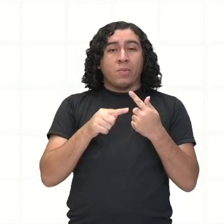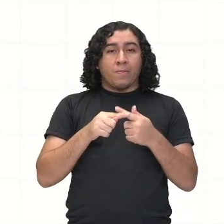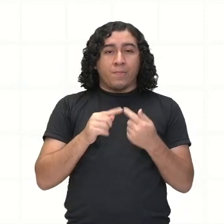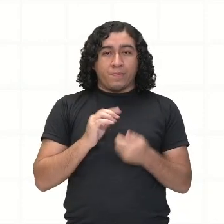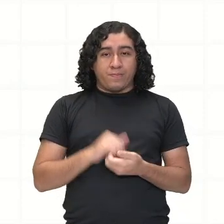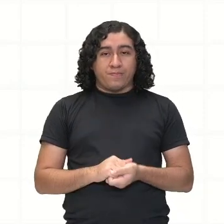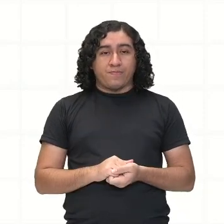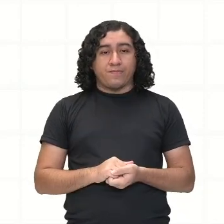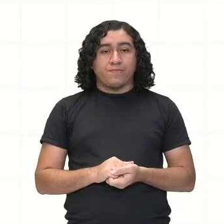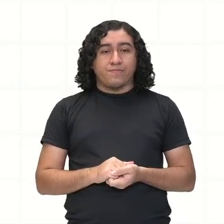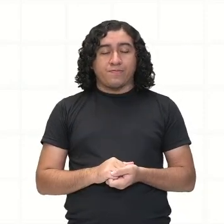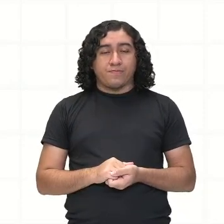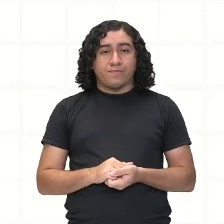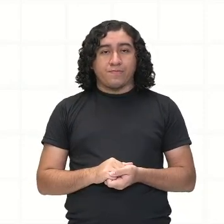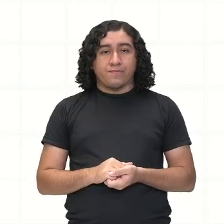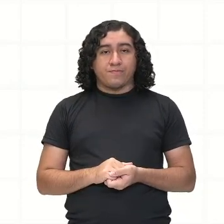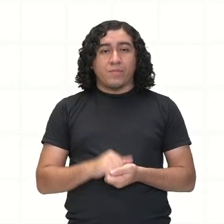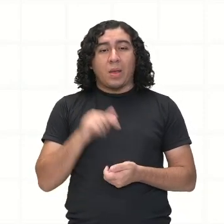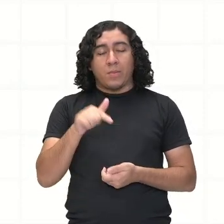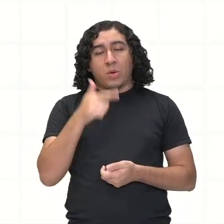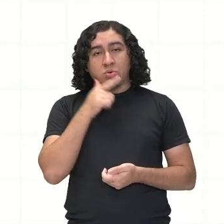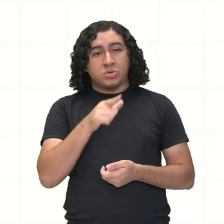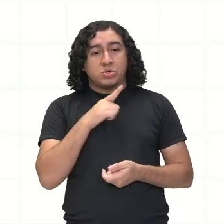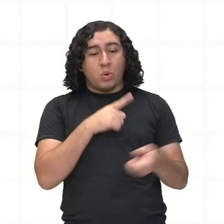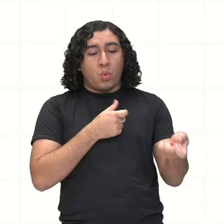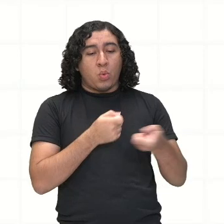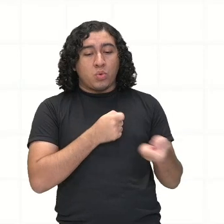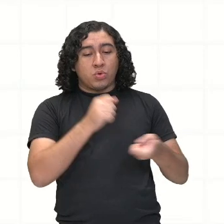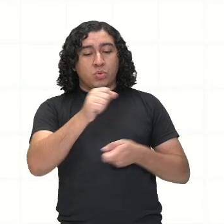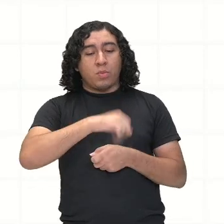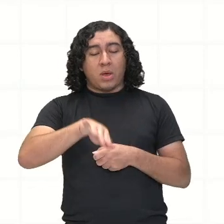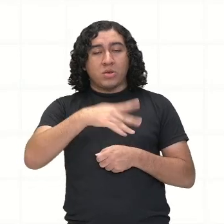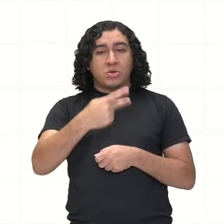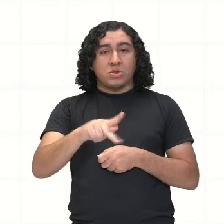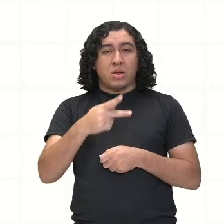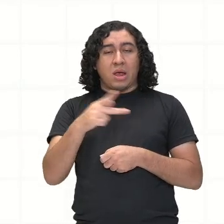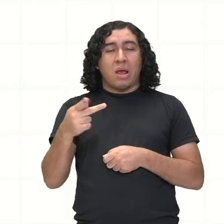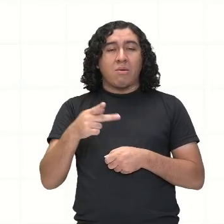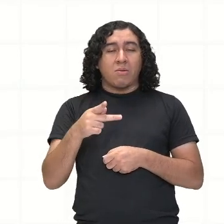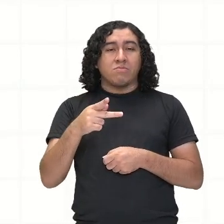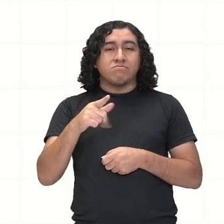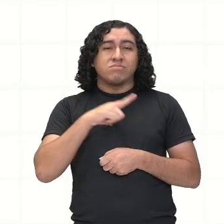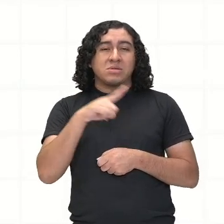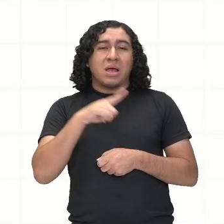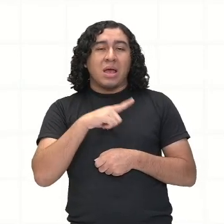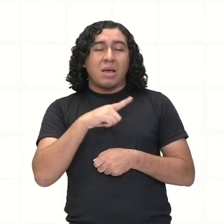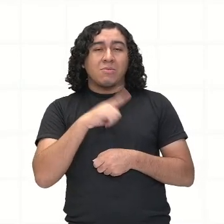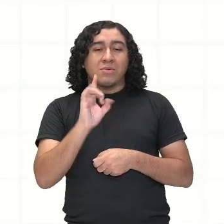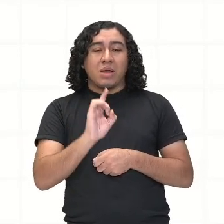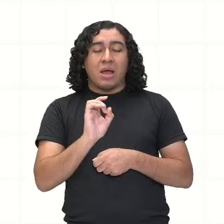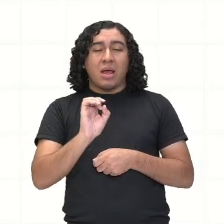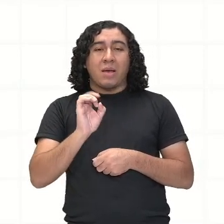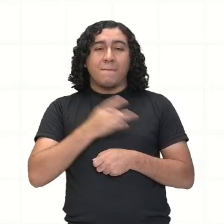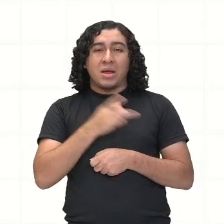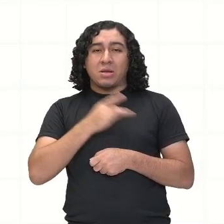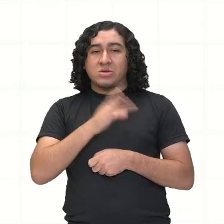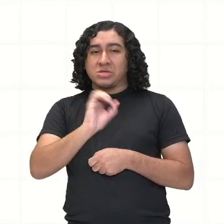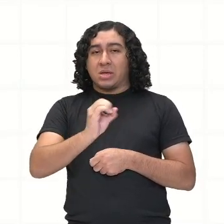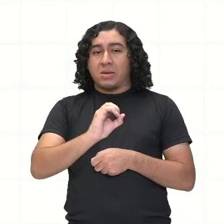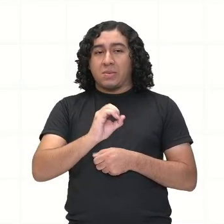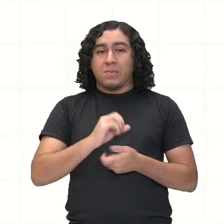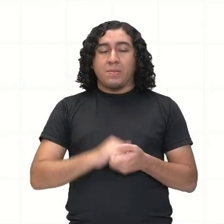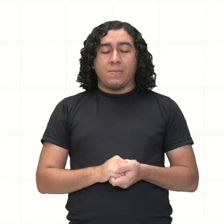que ele consiga administrar seu território sem temer que ele seja ali traído. Ao criar leis, claro, ele